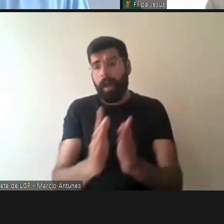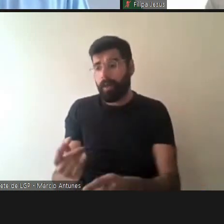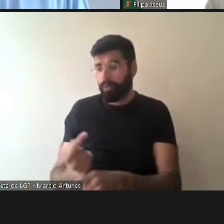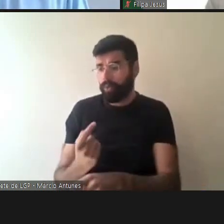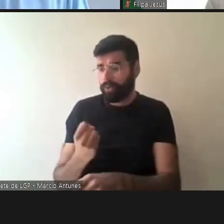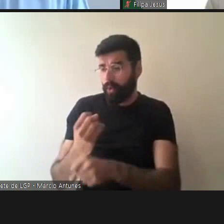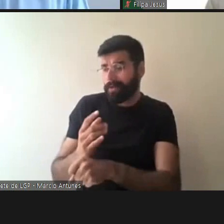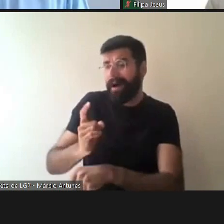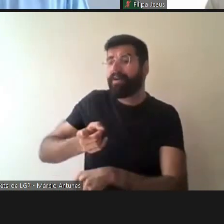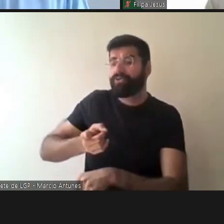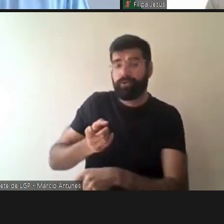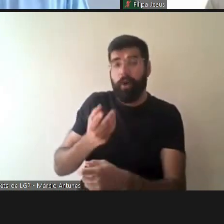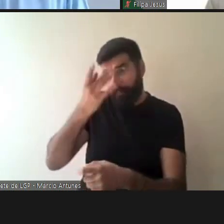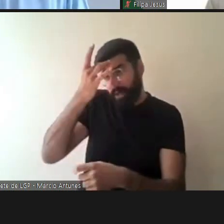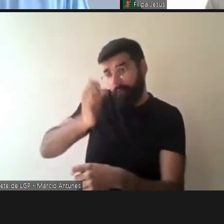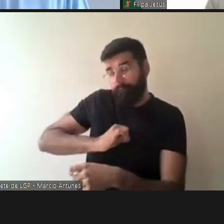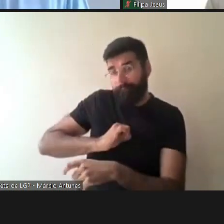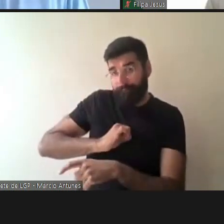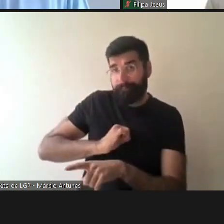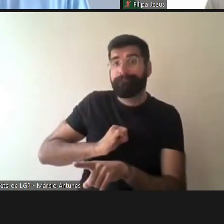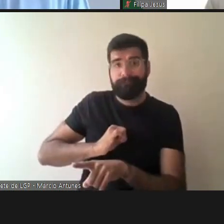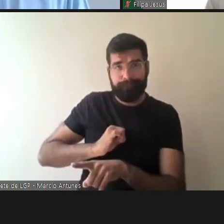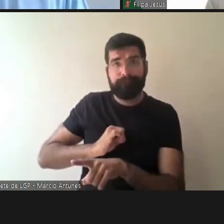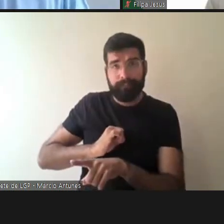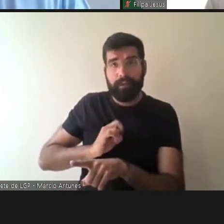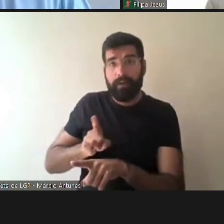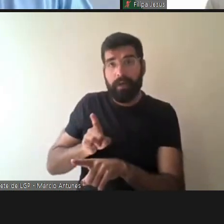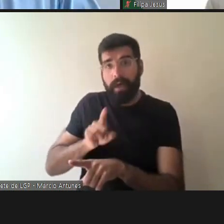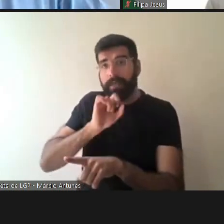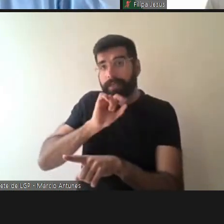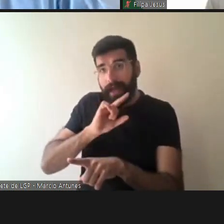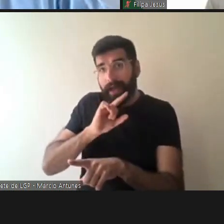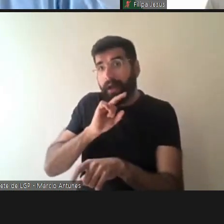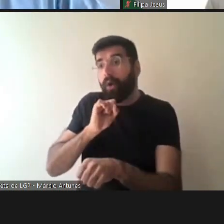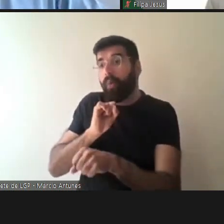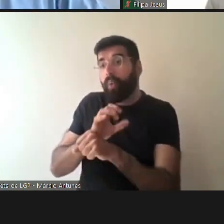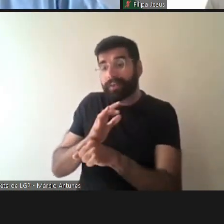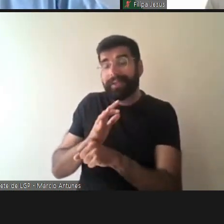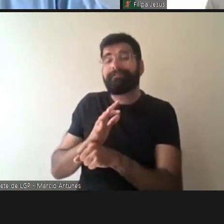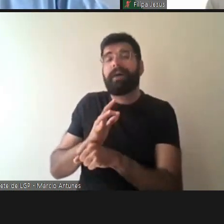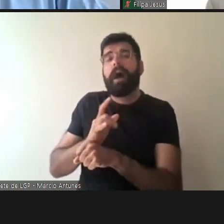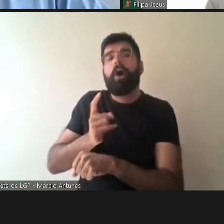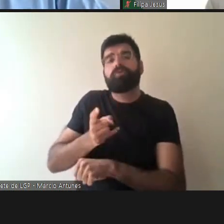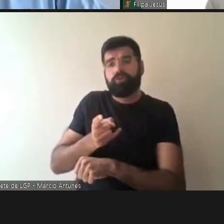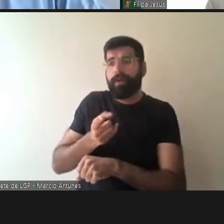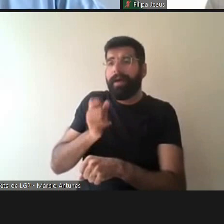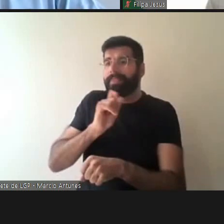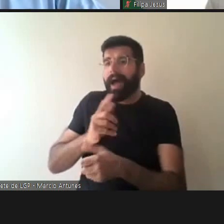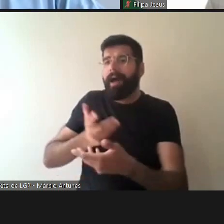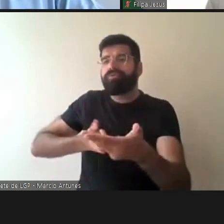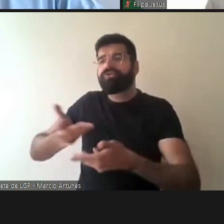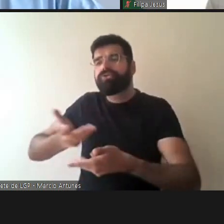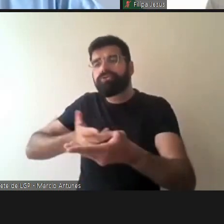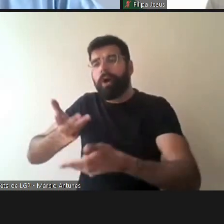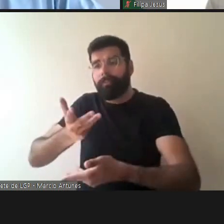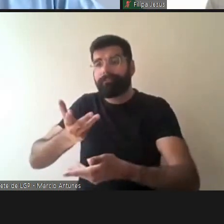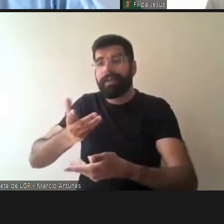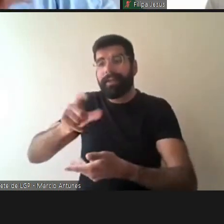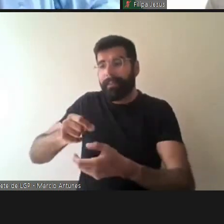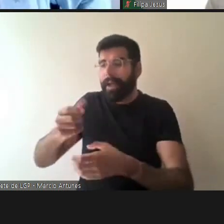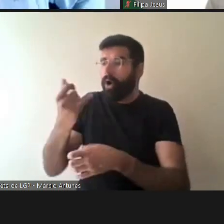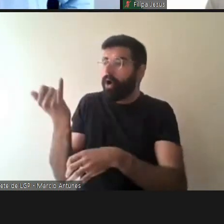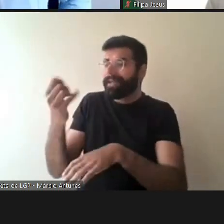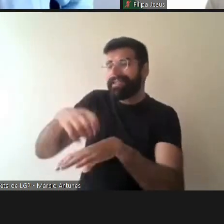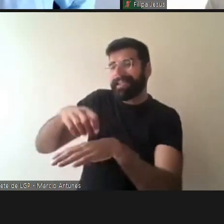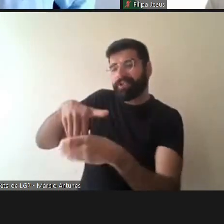aquela que, na minha opinião, terá uma possibilidade de maior interação e de maiores inputs para as próprias organizações,